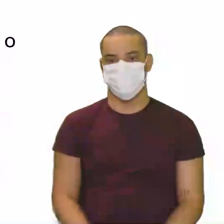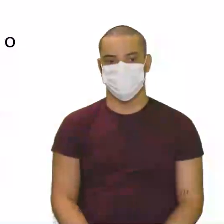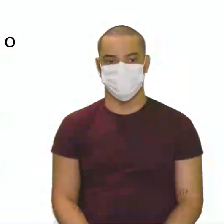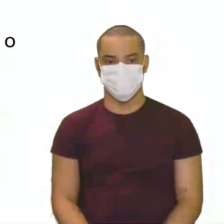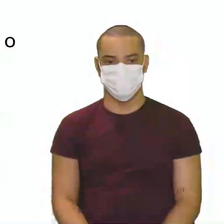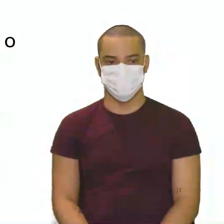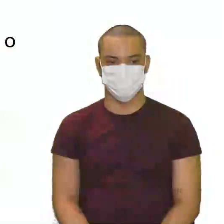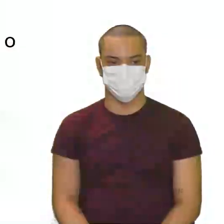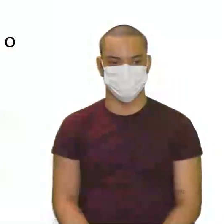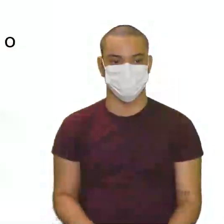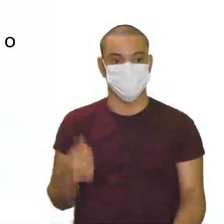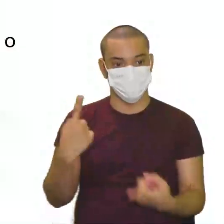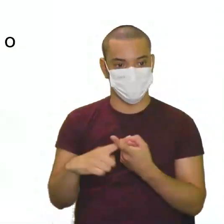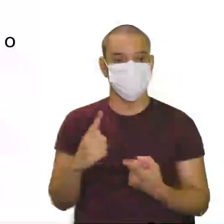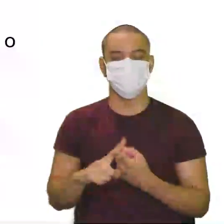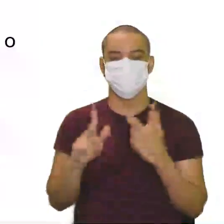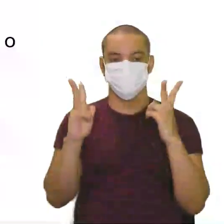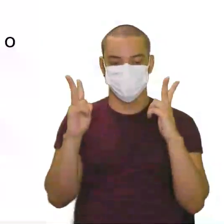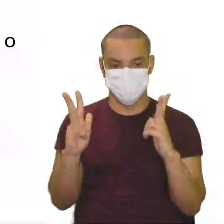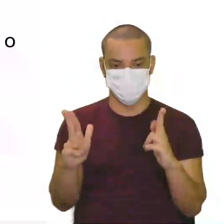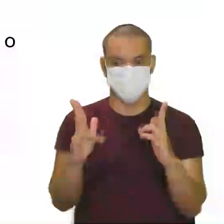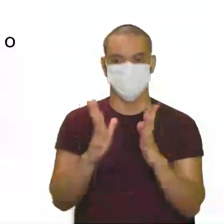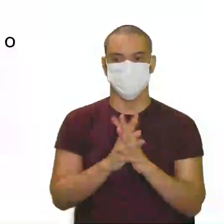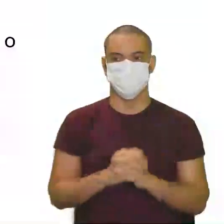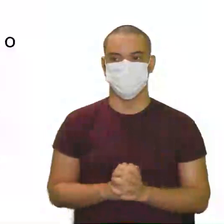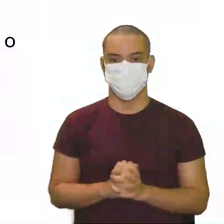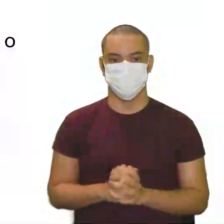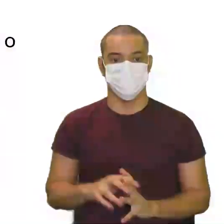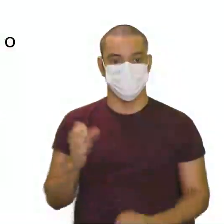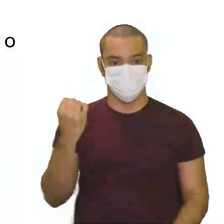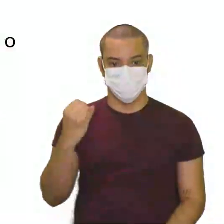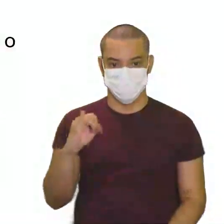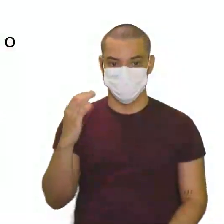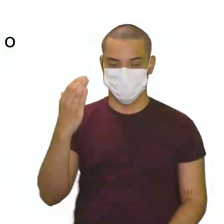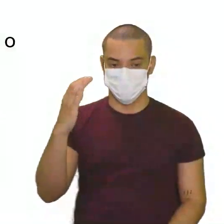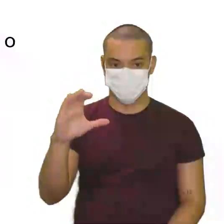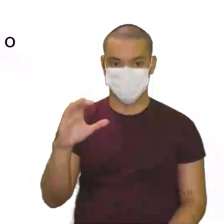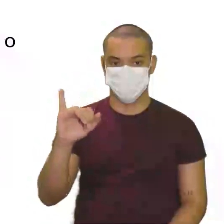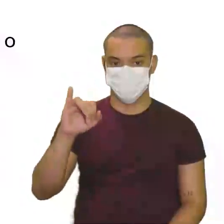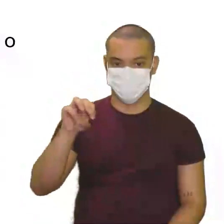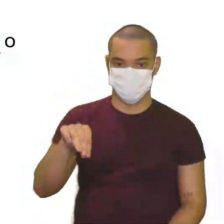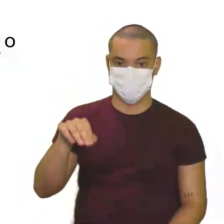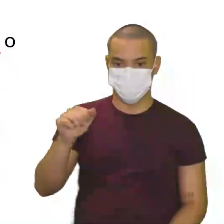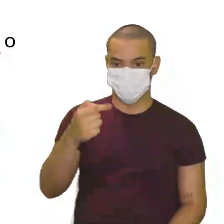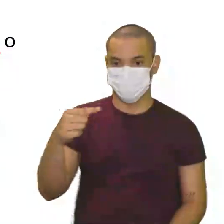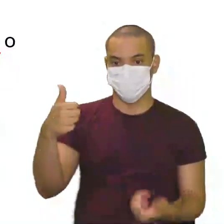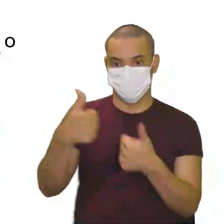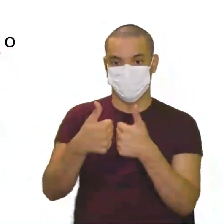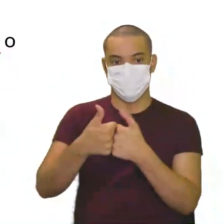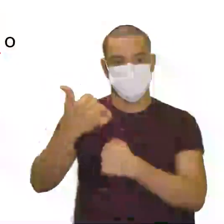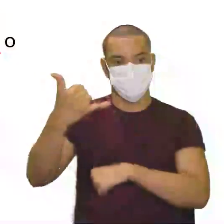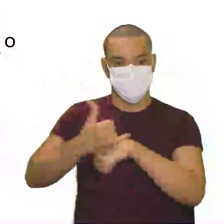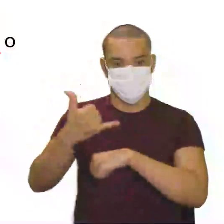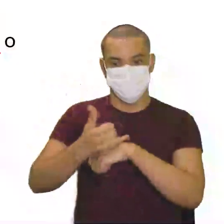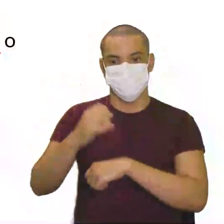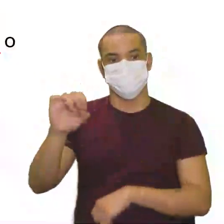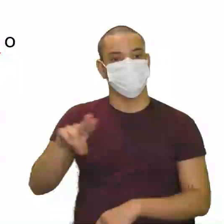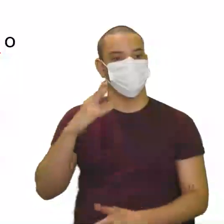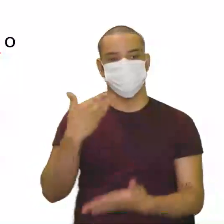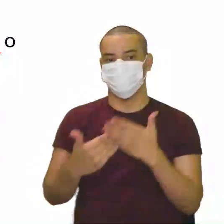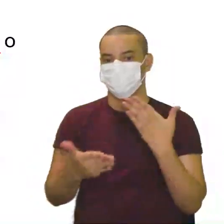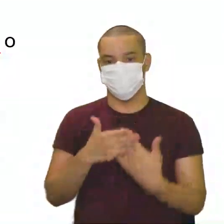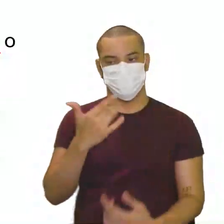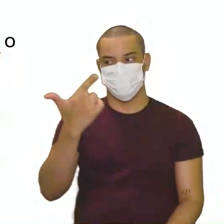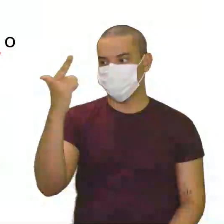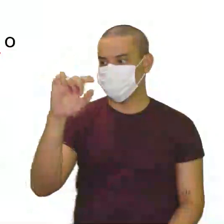falsa porque nós vamos ter o seguinte Se colocarmos um Mimo a próxima um pedaço de ferro ou o imã